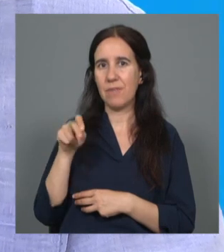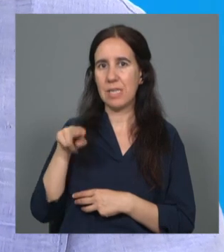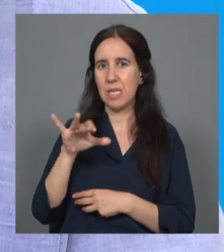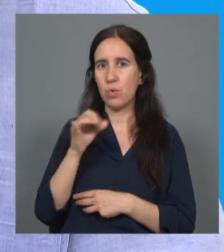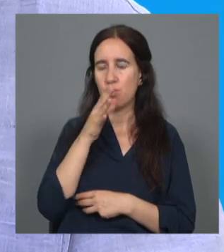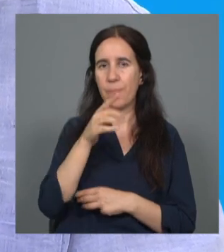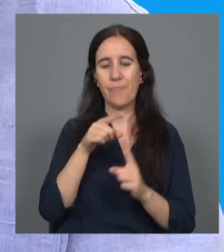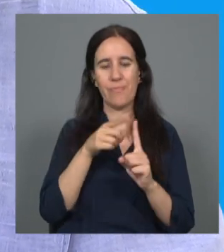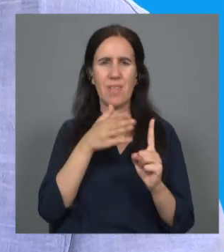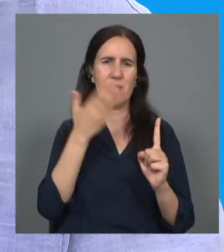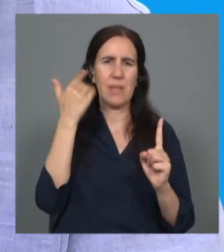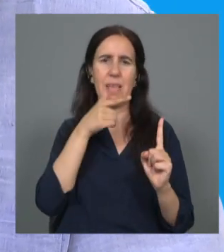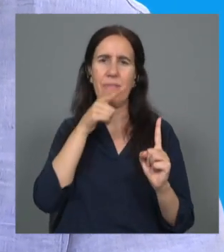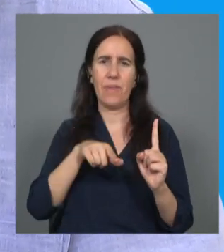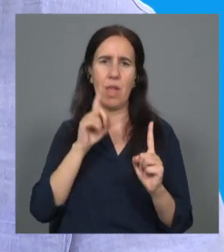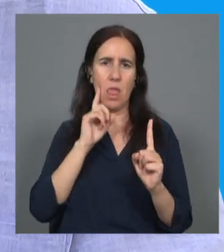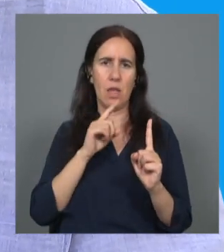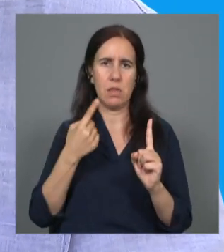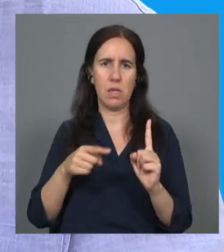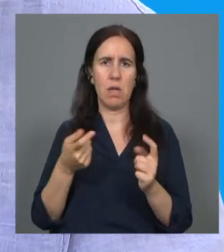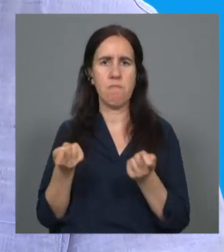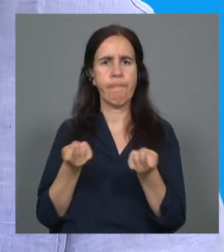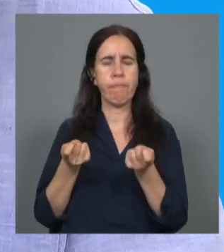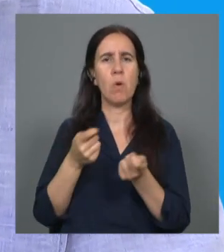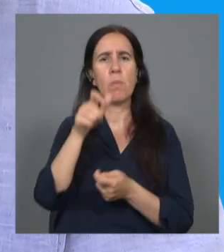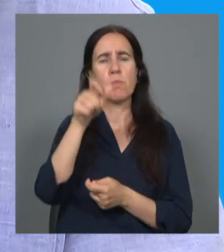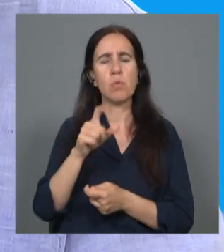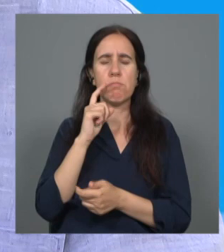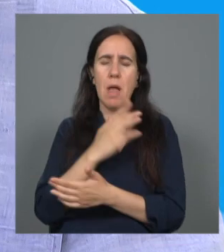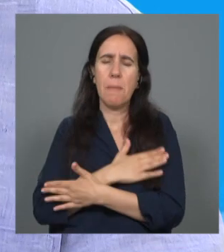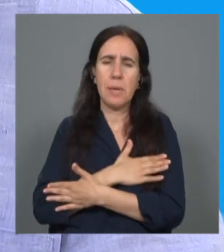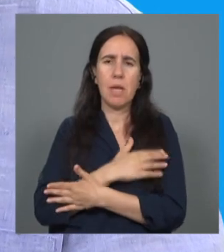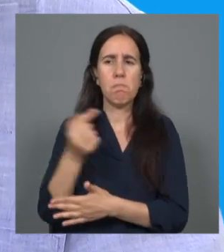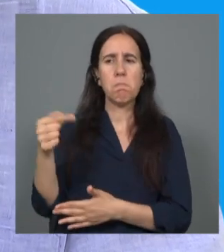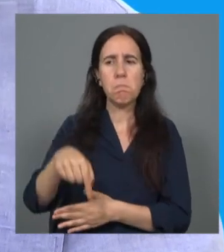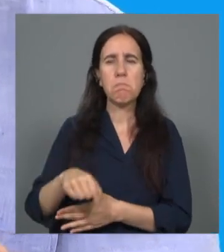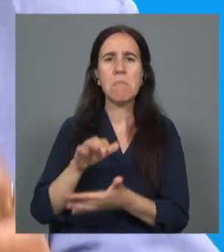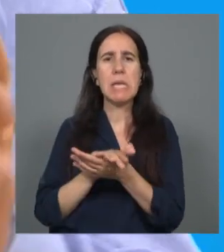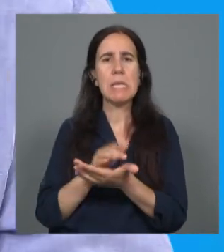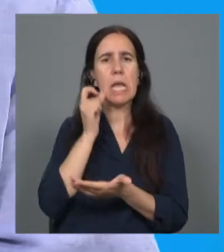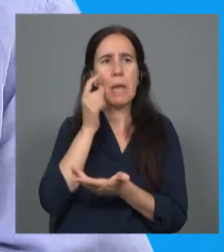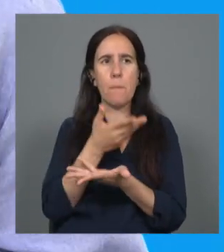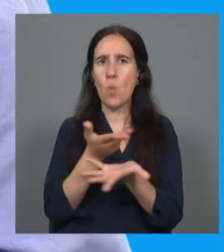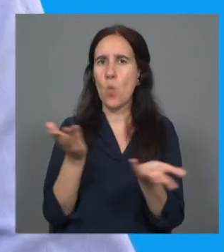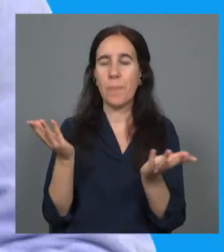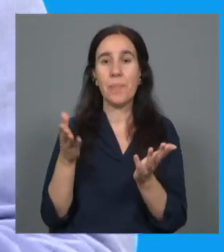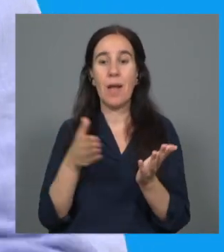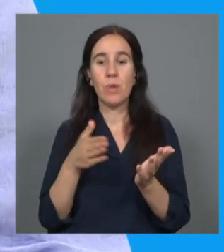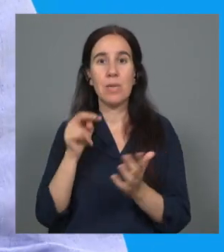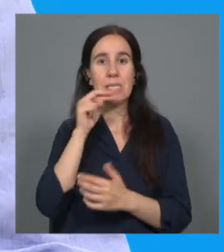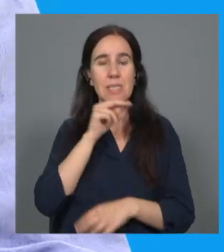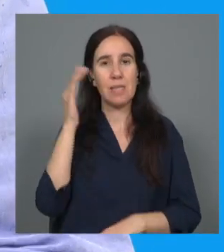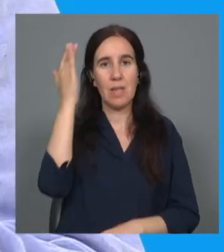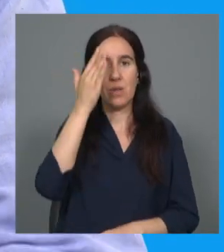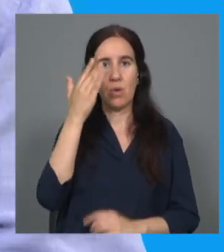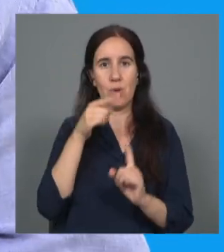tinha um café, tinha uma pessoa muito amiga que ia lá e que não arranjava com quem casar. Ela, na altura de Santo António,